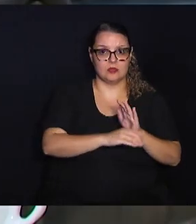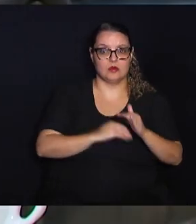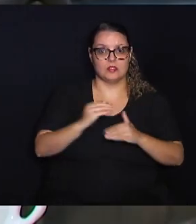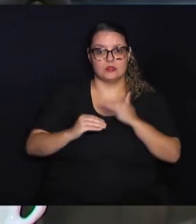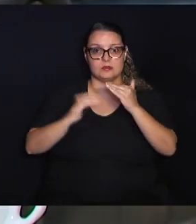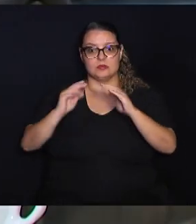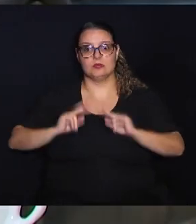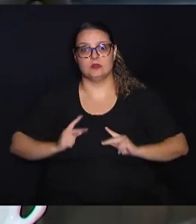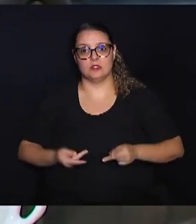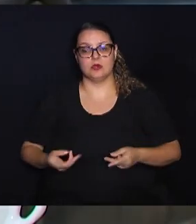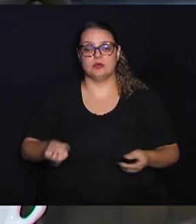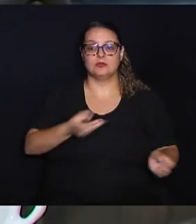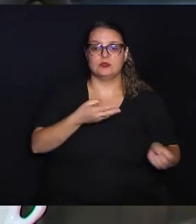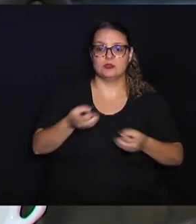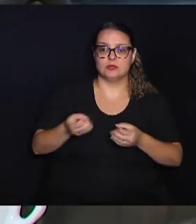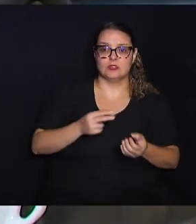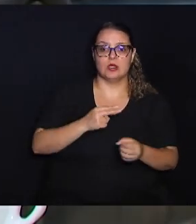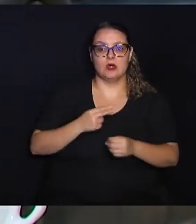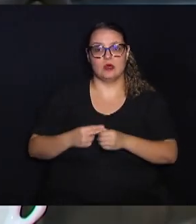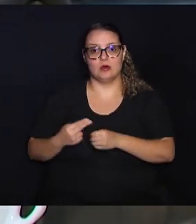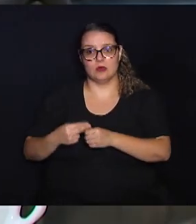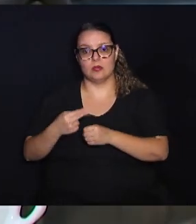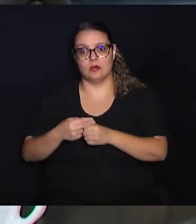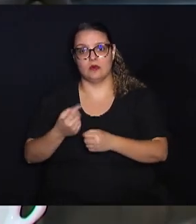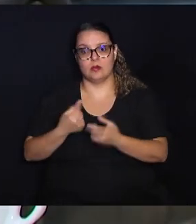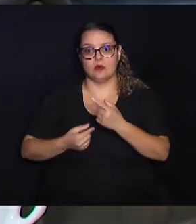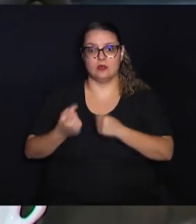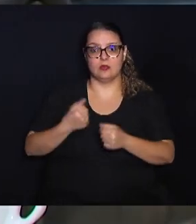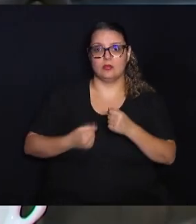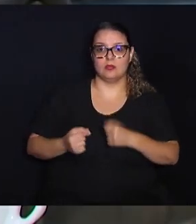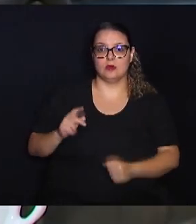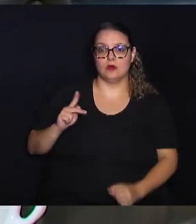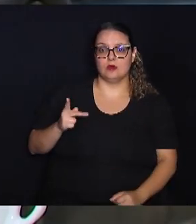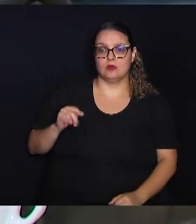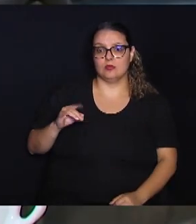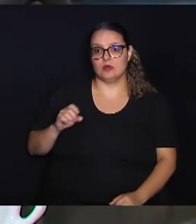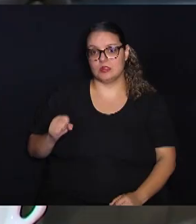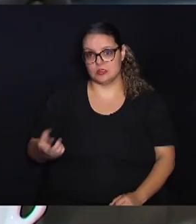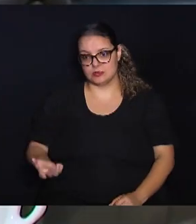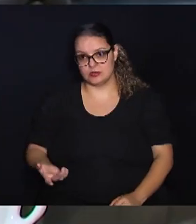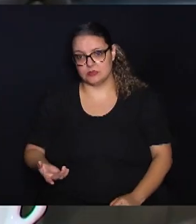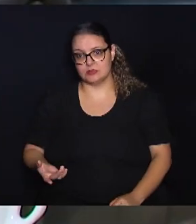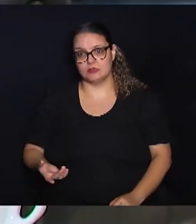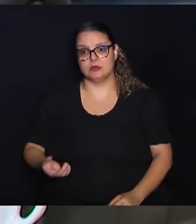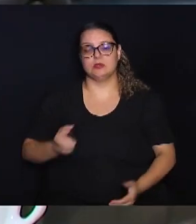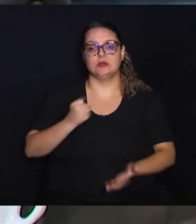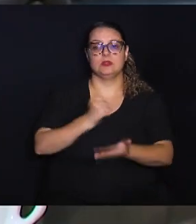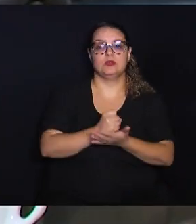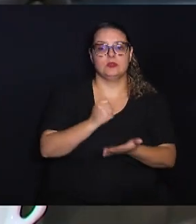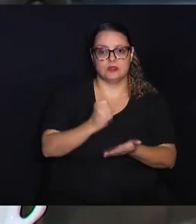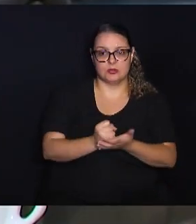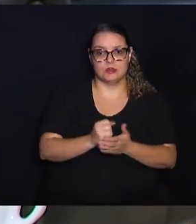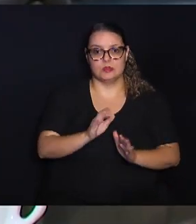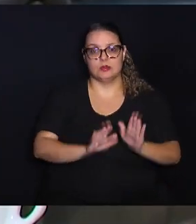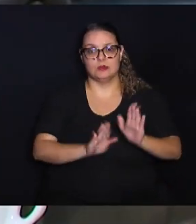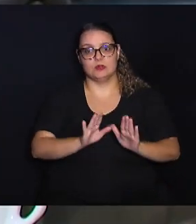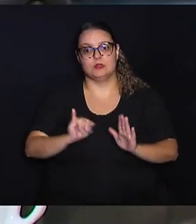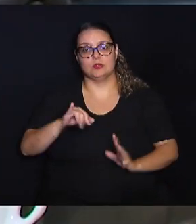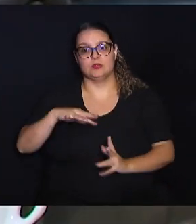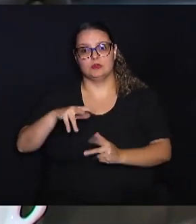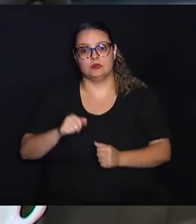inovador. A Unicamp, com recursos do BID, contratou, num processo de uma licitação internacional,